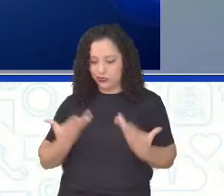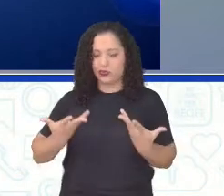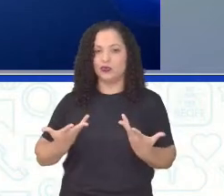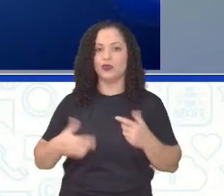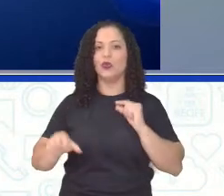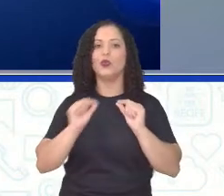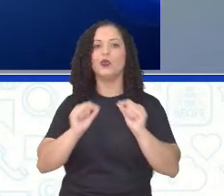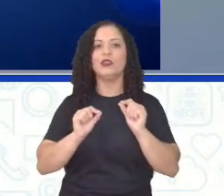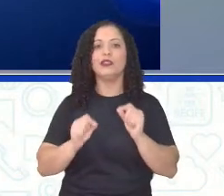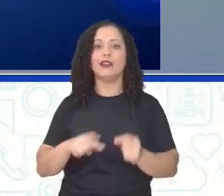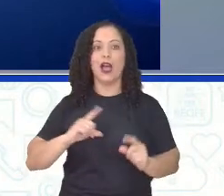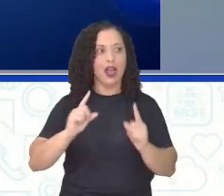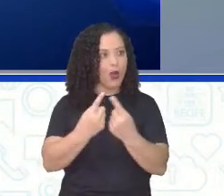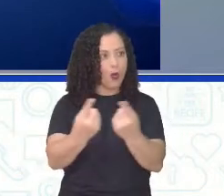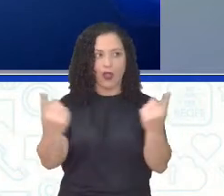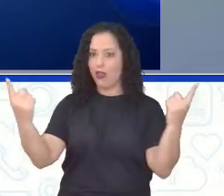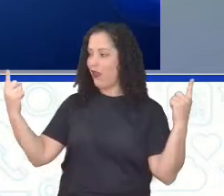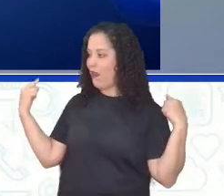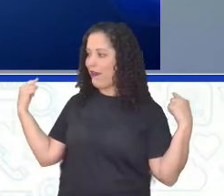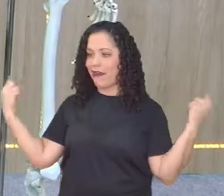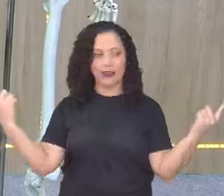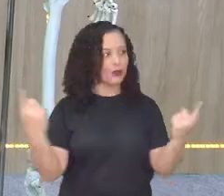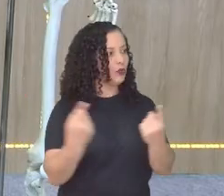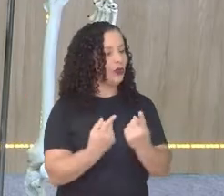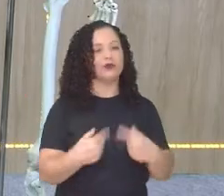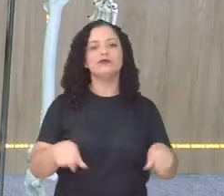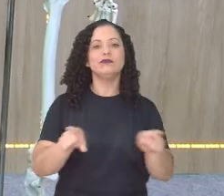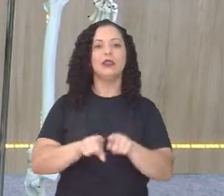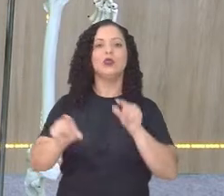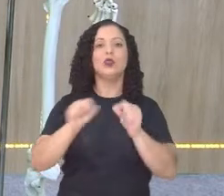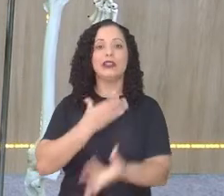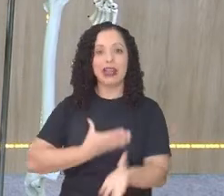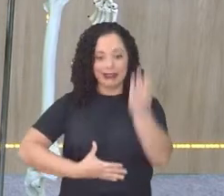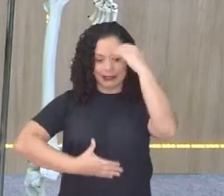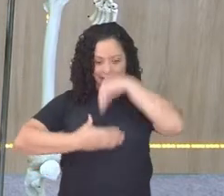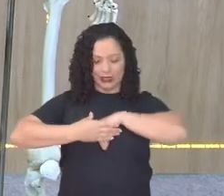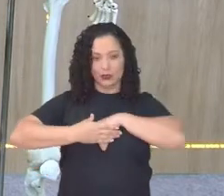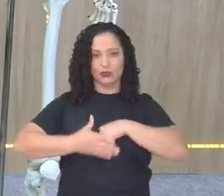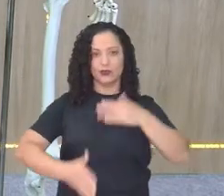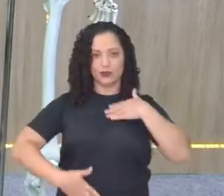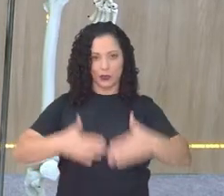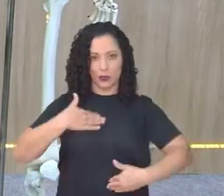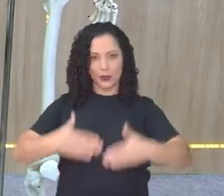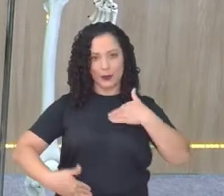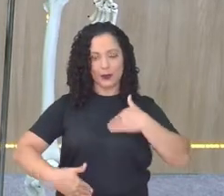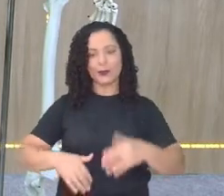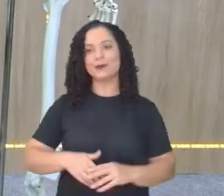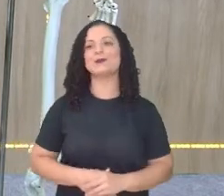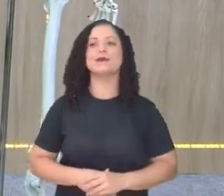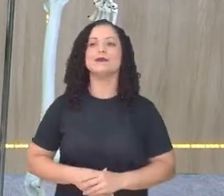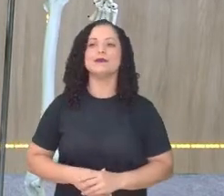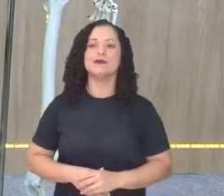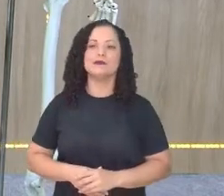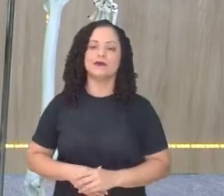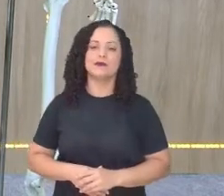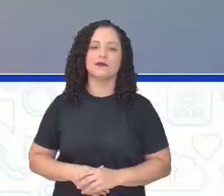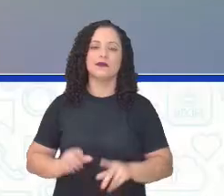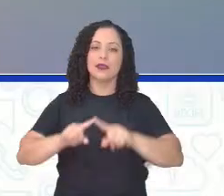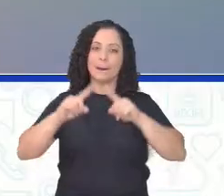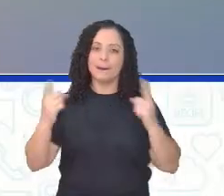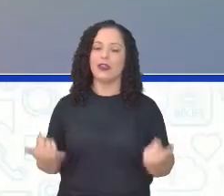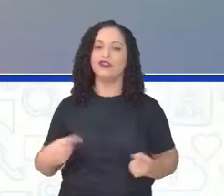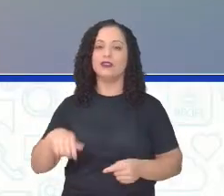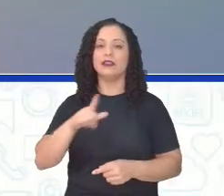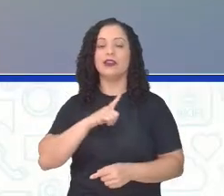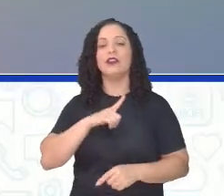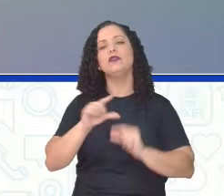estão à nossa volta e o que estão também na parte interna do nosso corpo. Mas